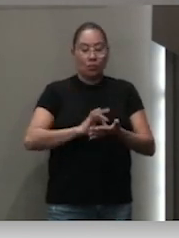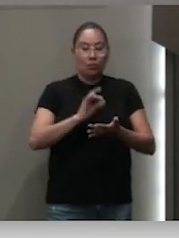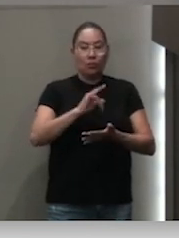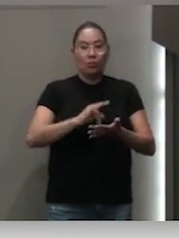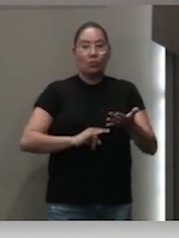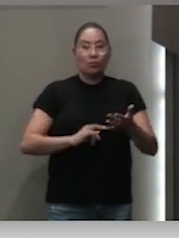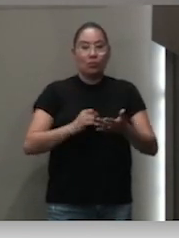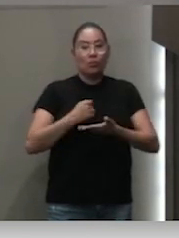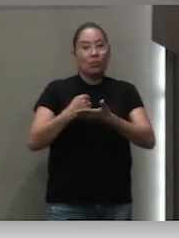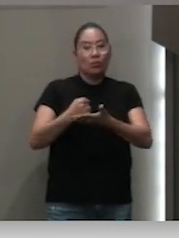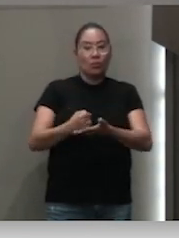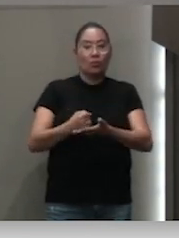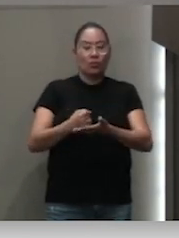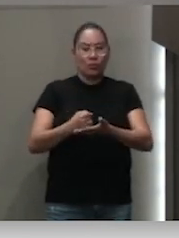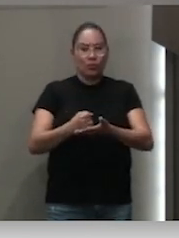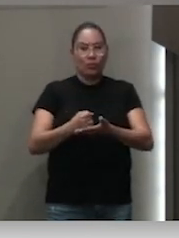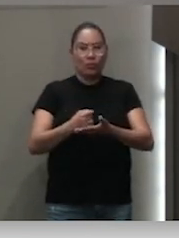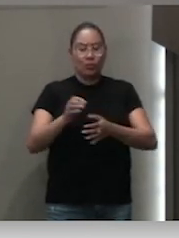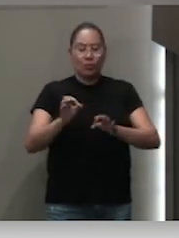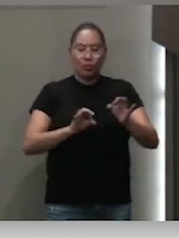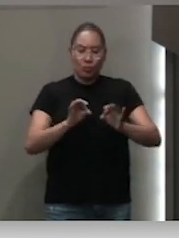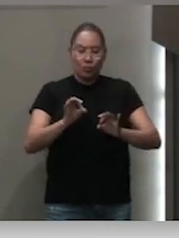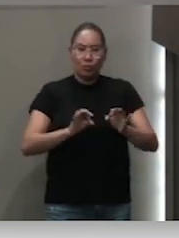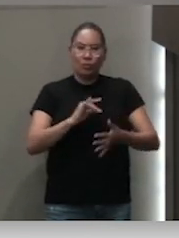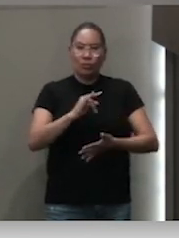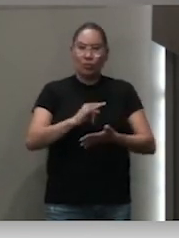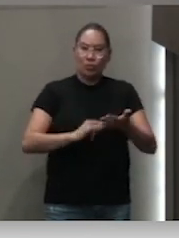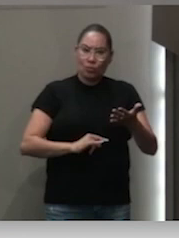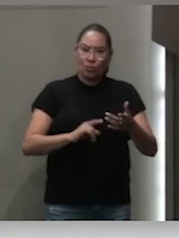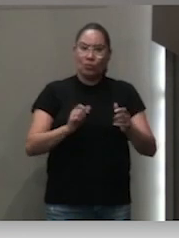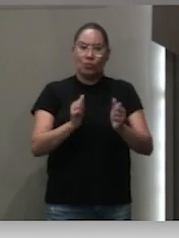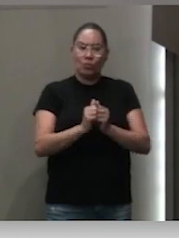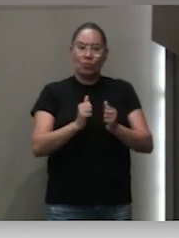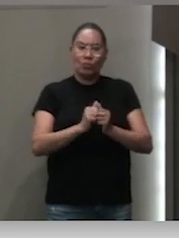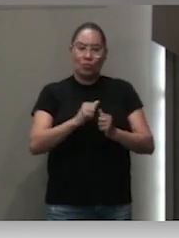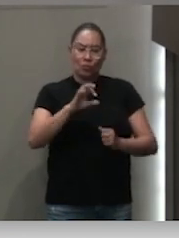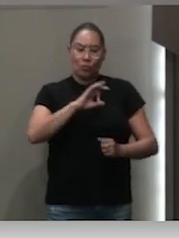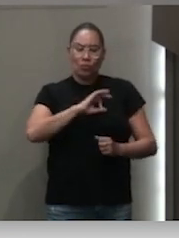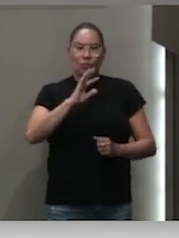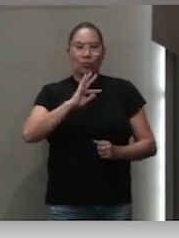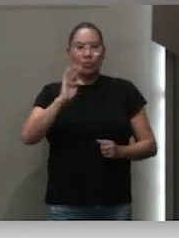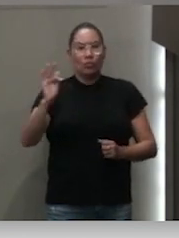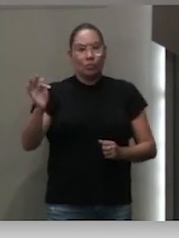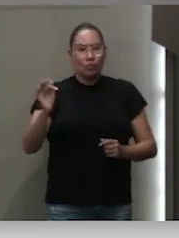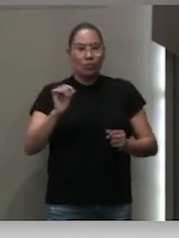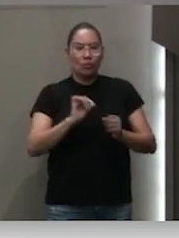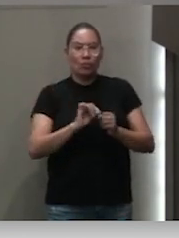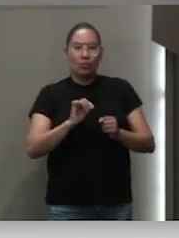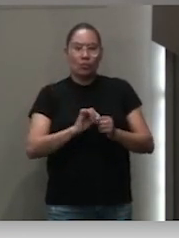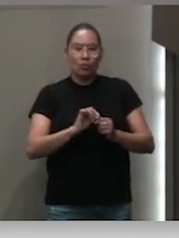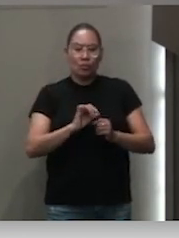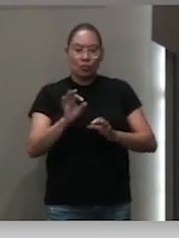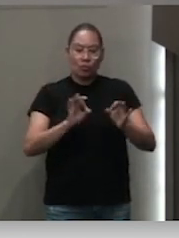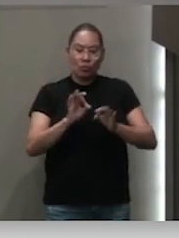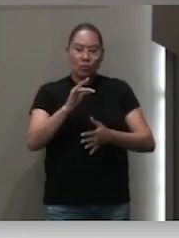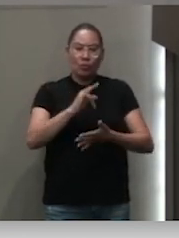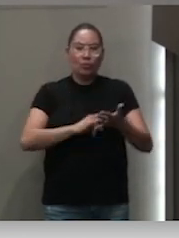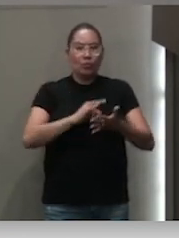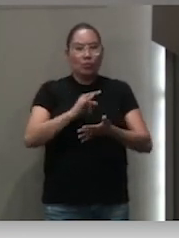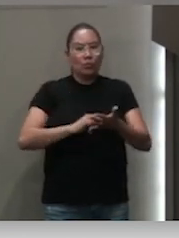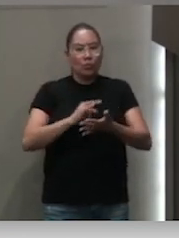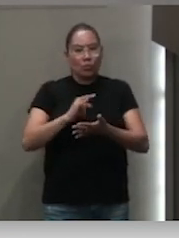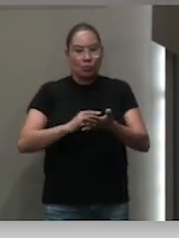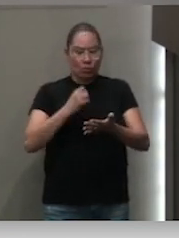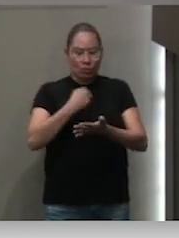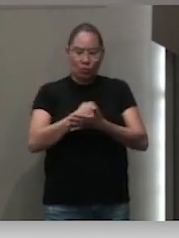fosse regularizada a situação desses imigrantes e a polícia federal fizesse um mutirão e fizesse a emissão